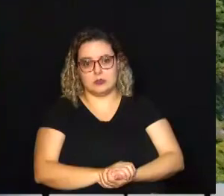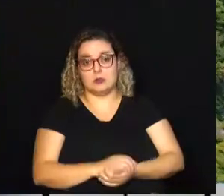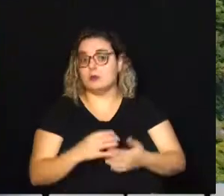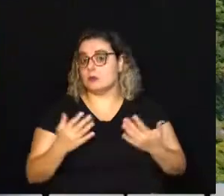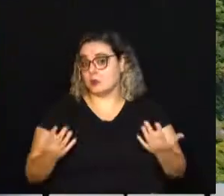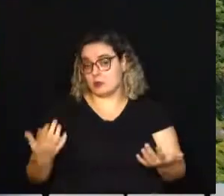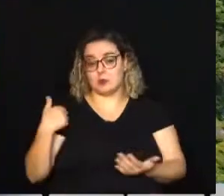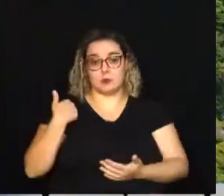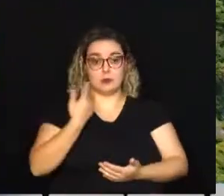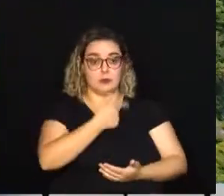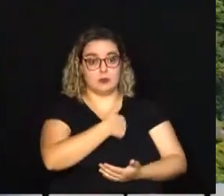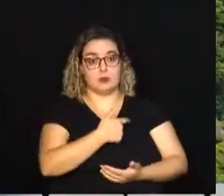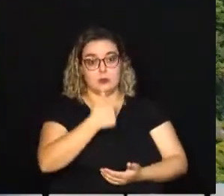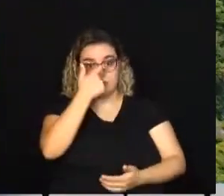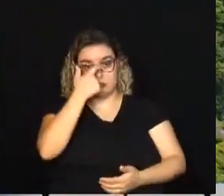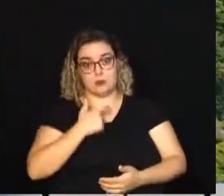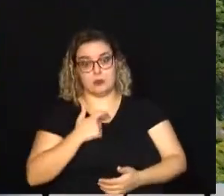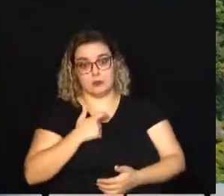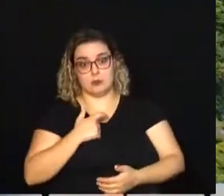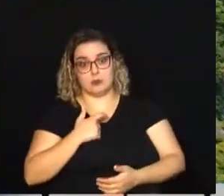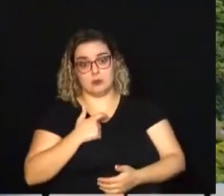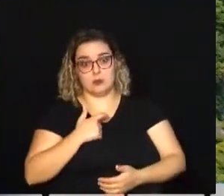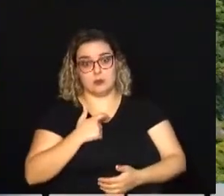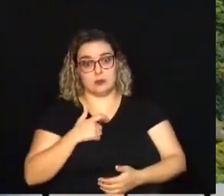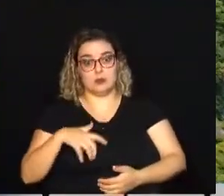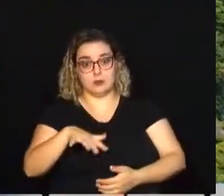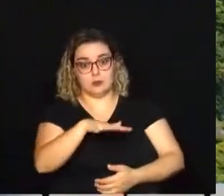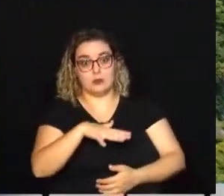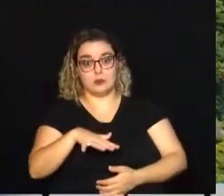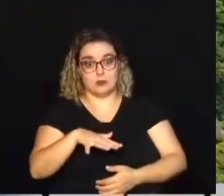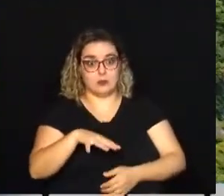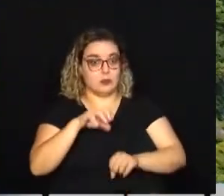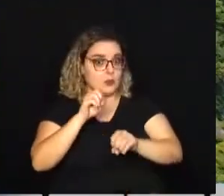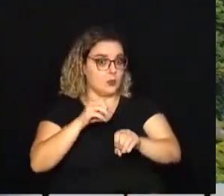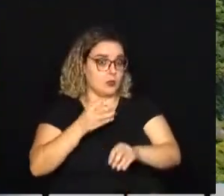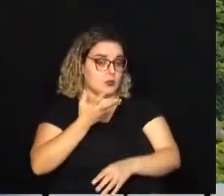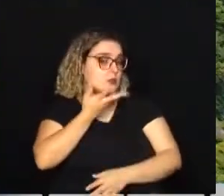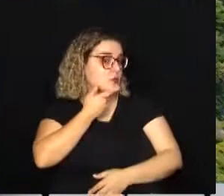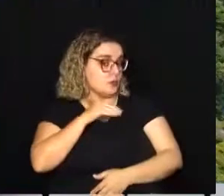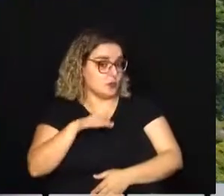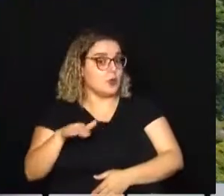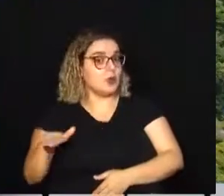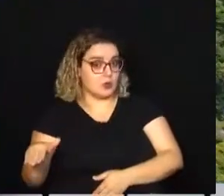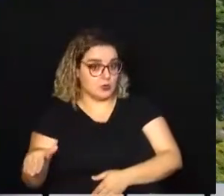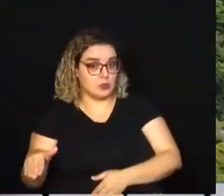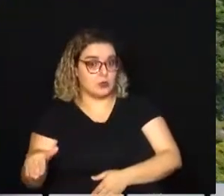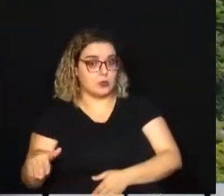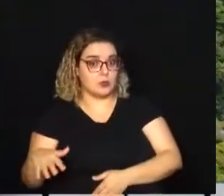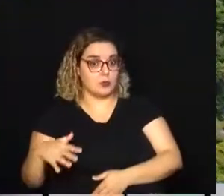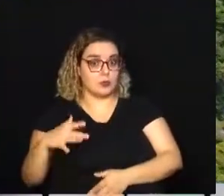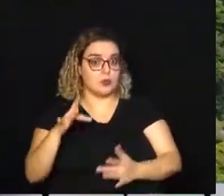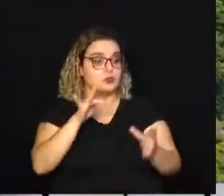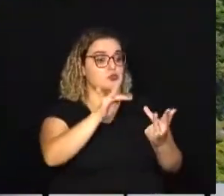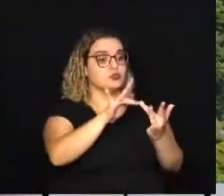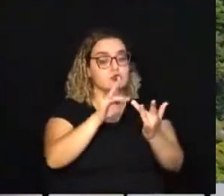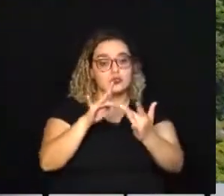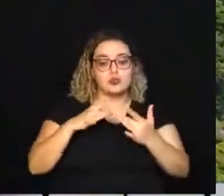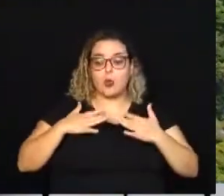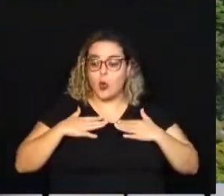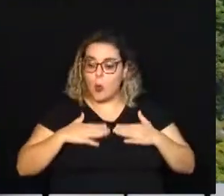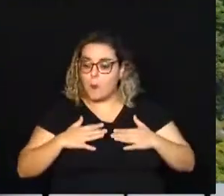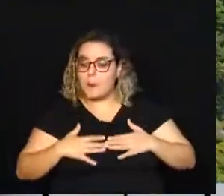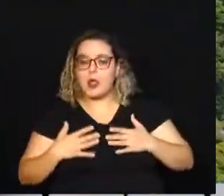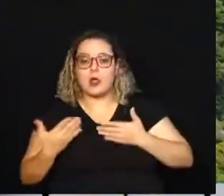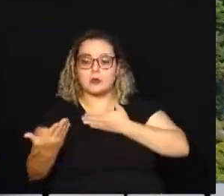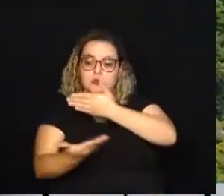para nós, principalmente para mim, né, que sou da educação infantil, a questão do corpo, a questão do contato, da interação,